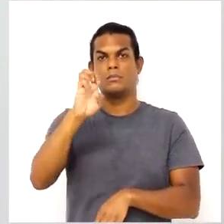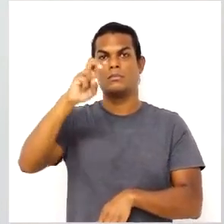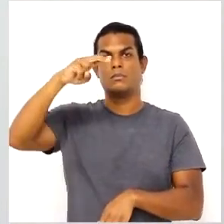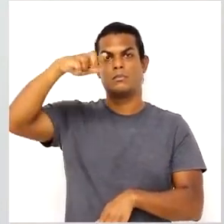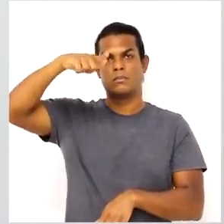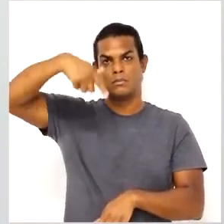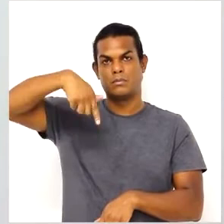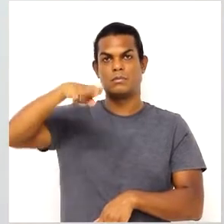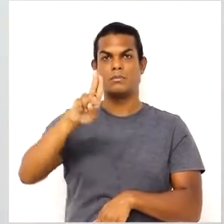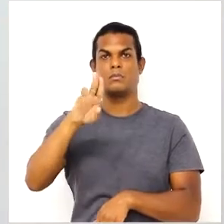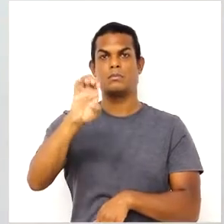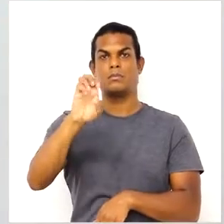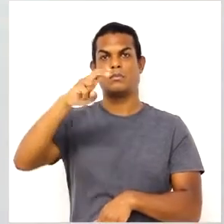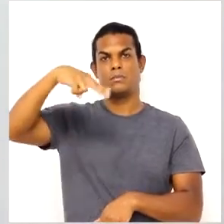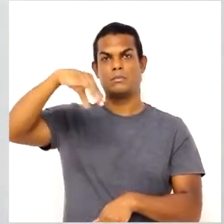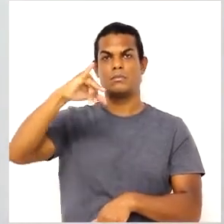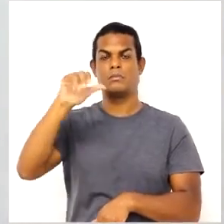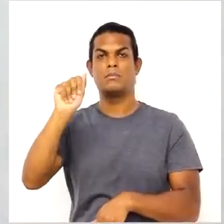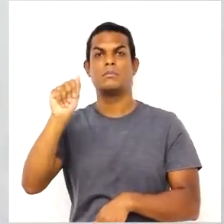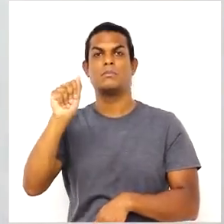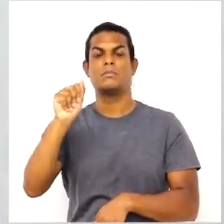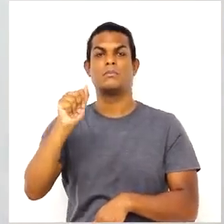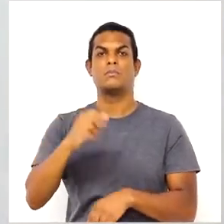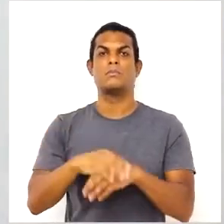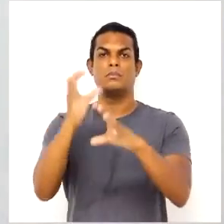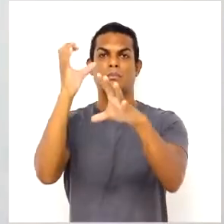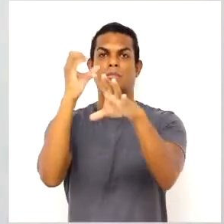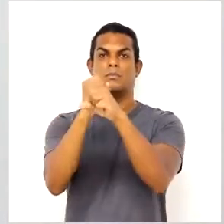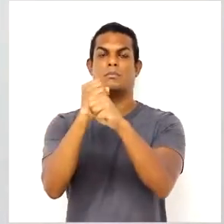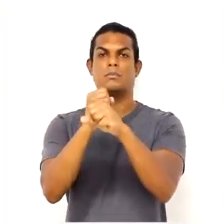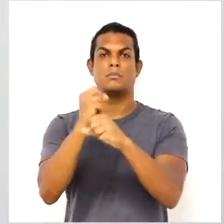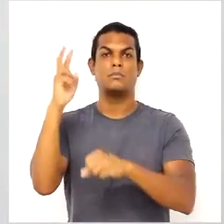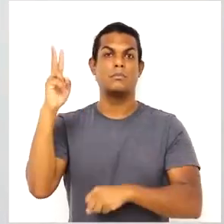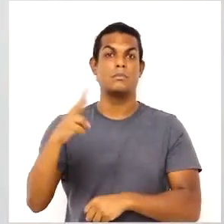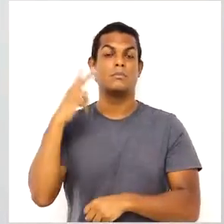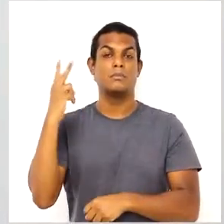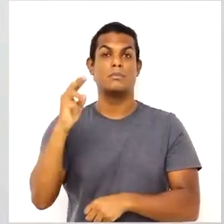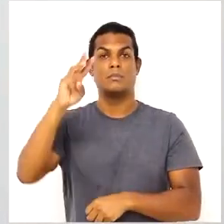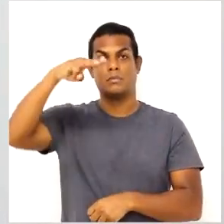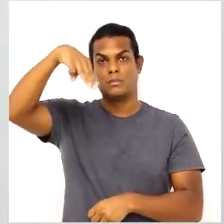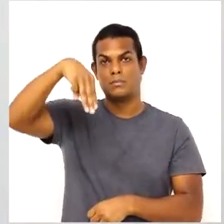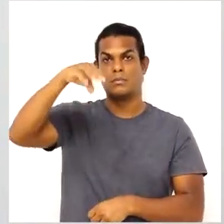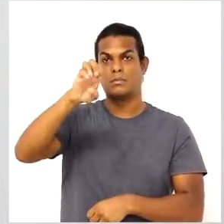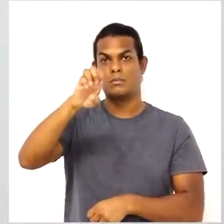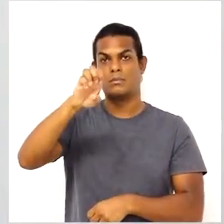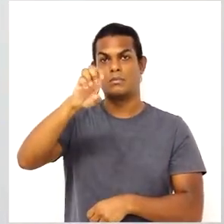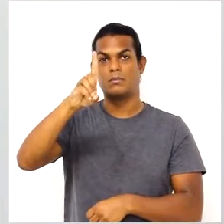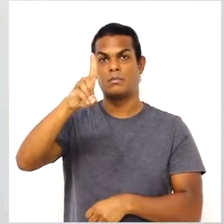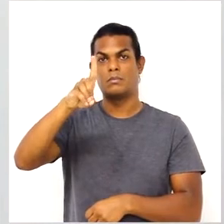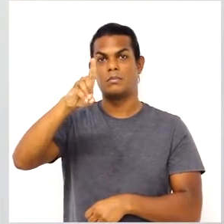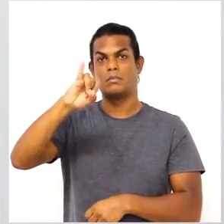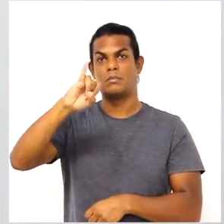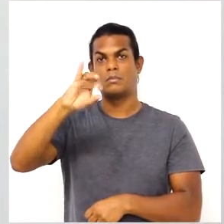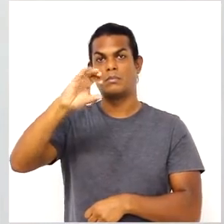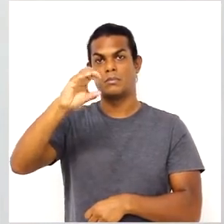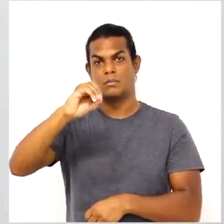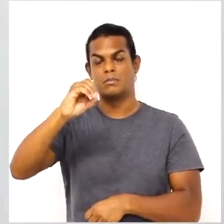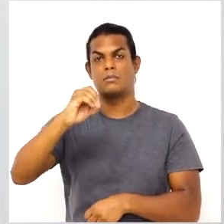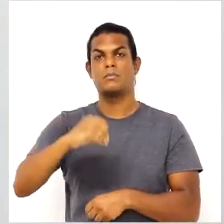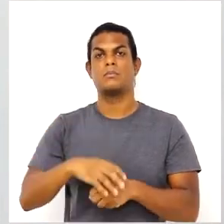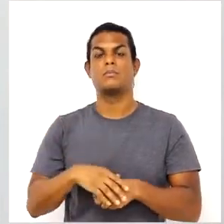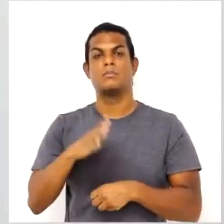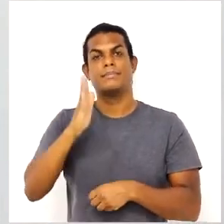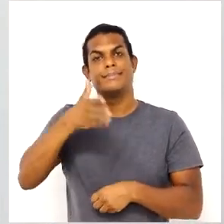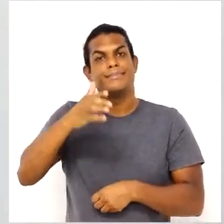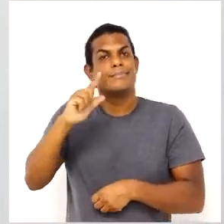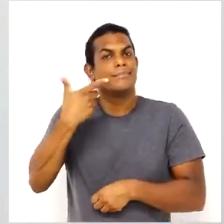calcular o valor médio através do processo da mediana. É necessário que, já que não